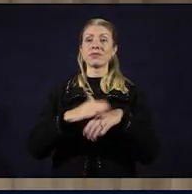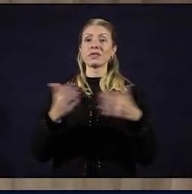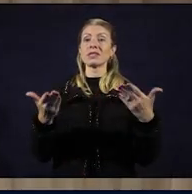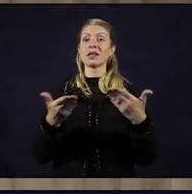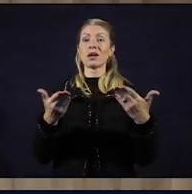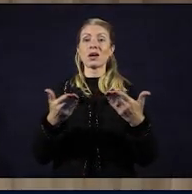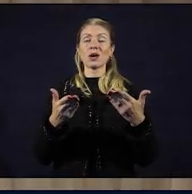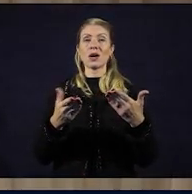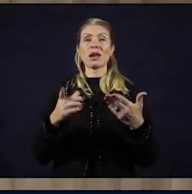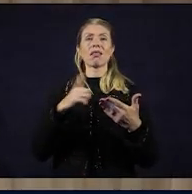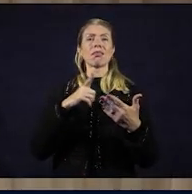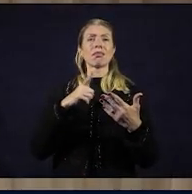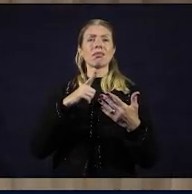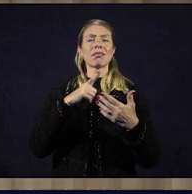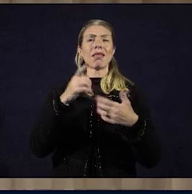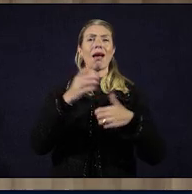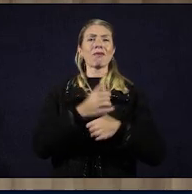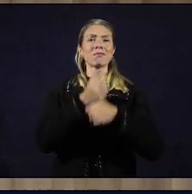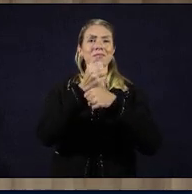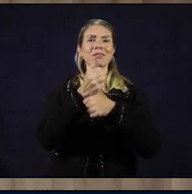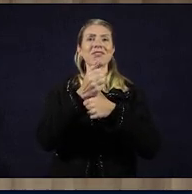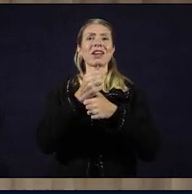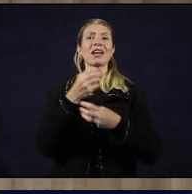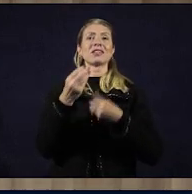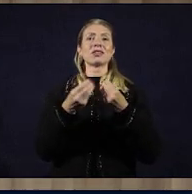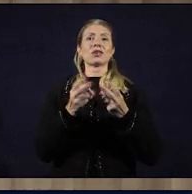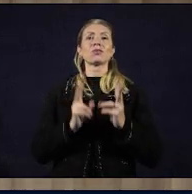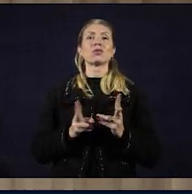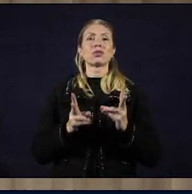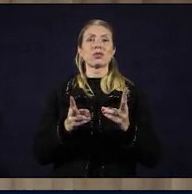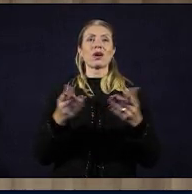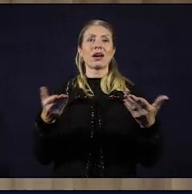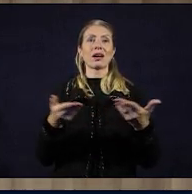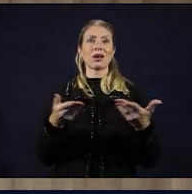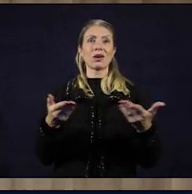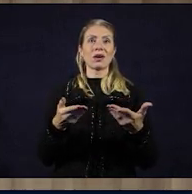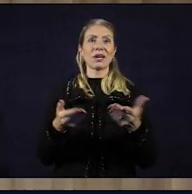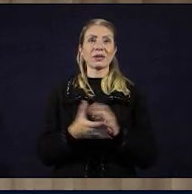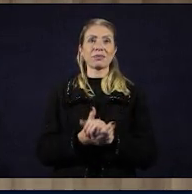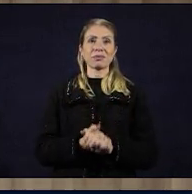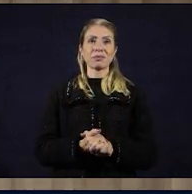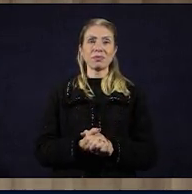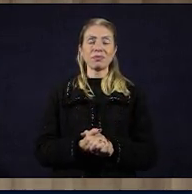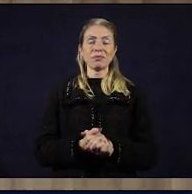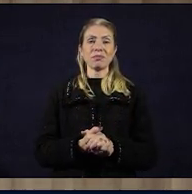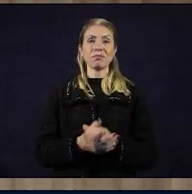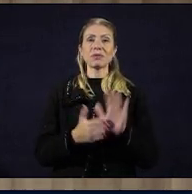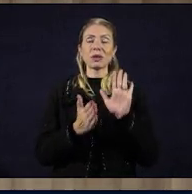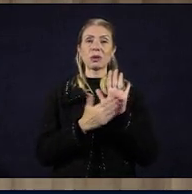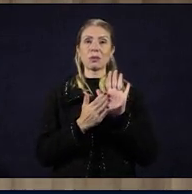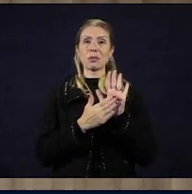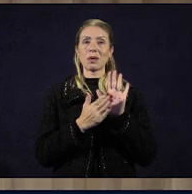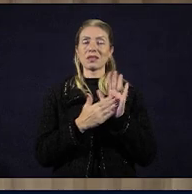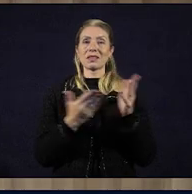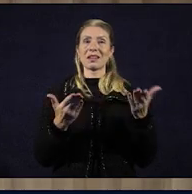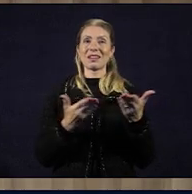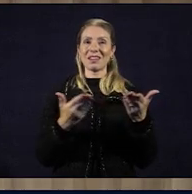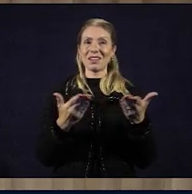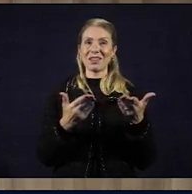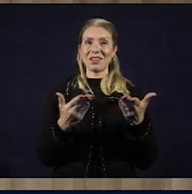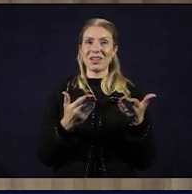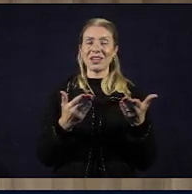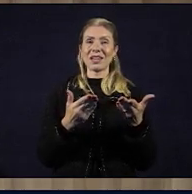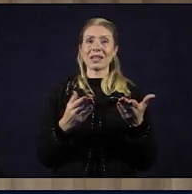ter o privilégio de seguir agora com um painel que tradicionalmente